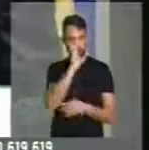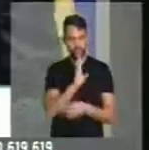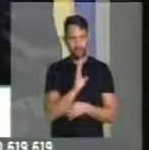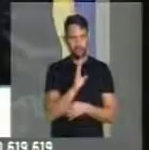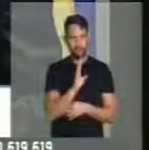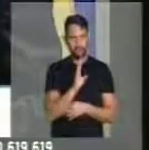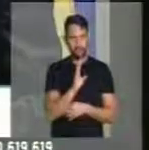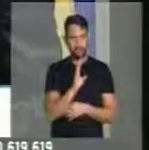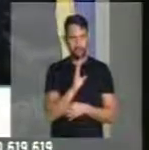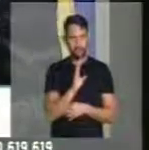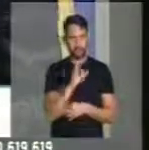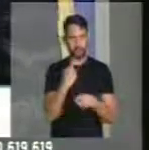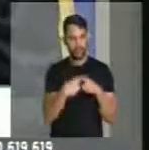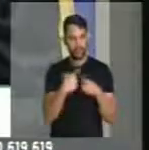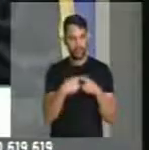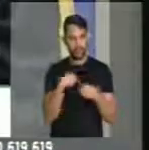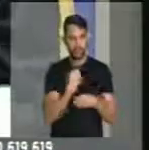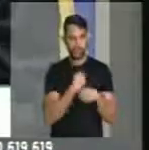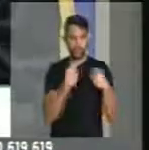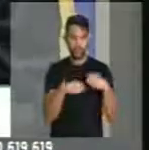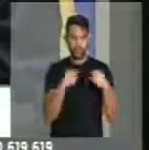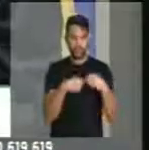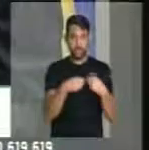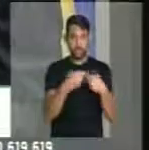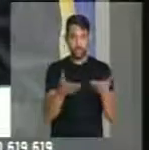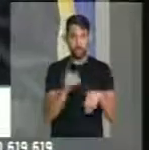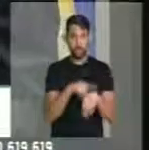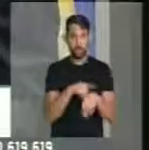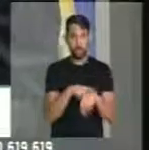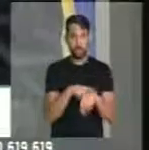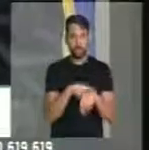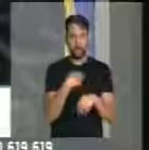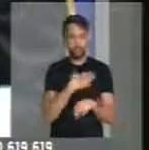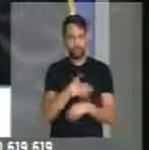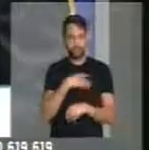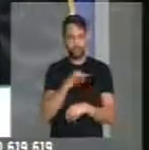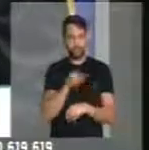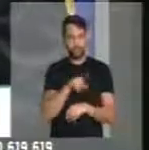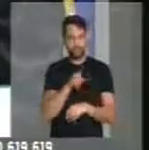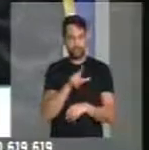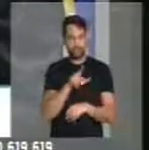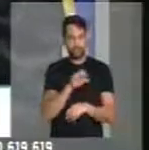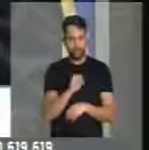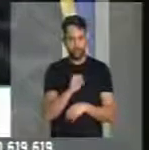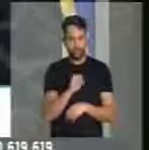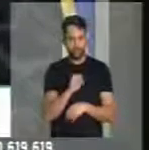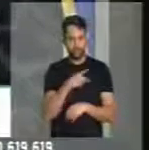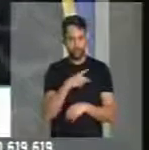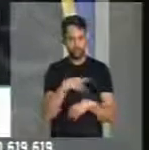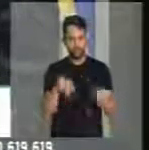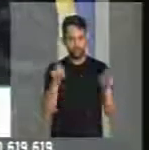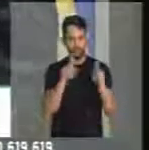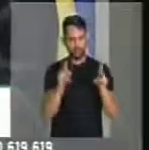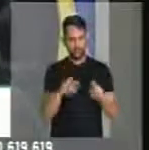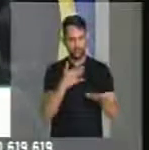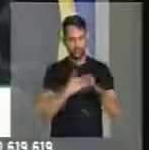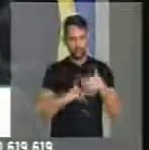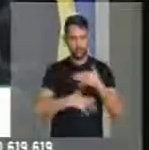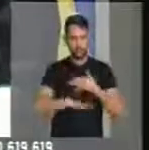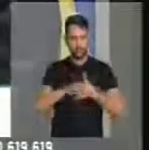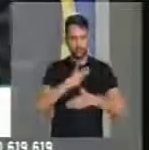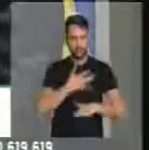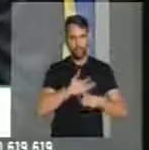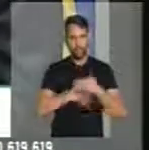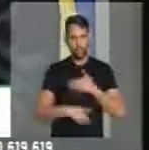brasileira, porque o que nós precisamos nesse momento, meu caro Isalci, é de paz, de tranquilidade,